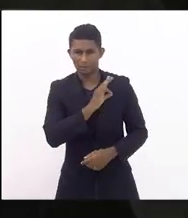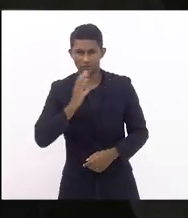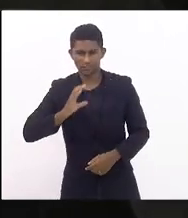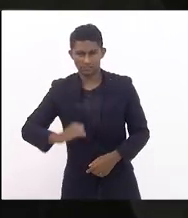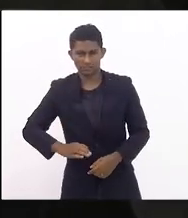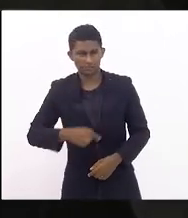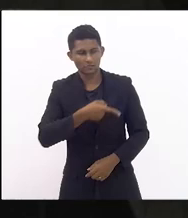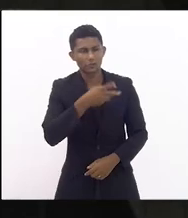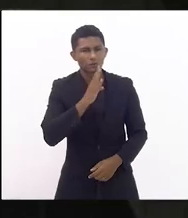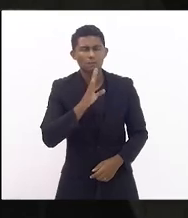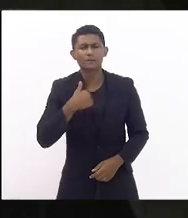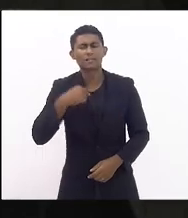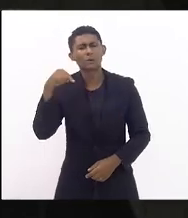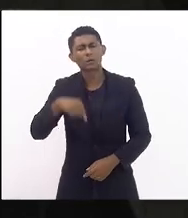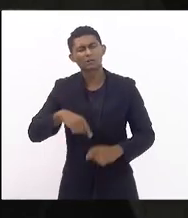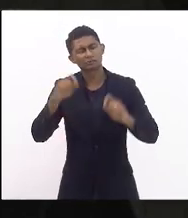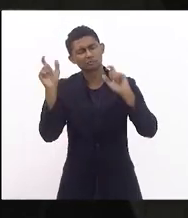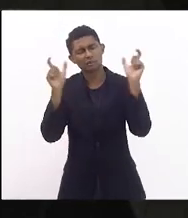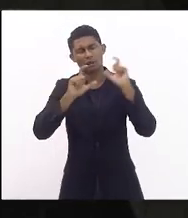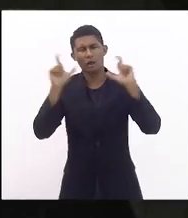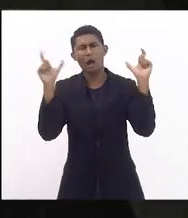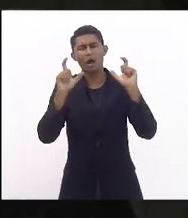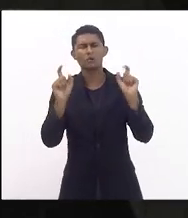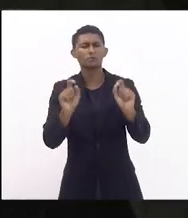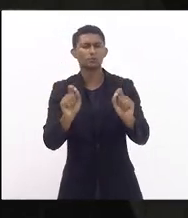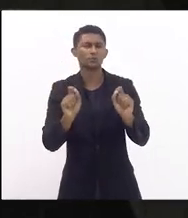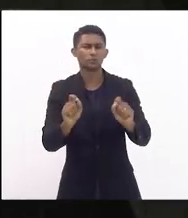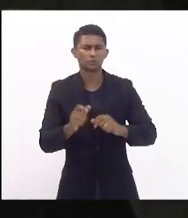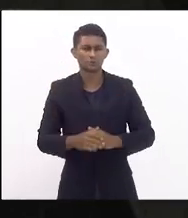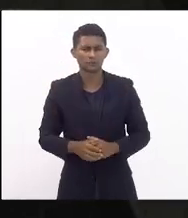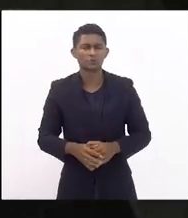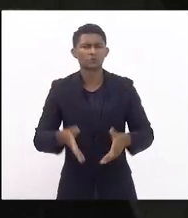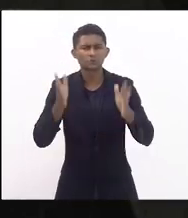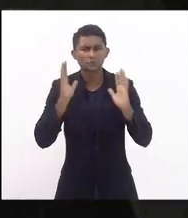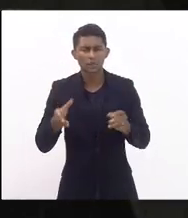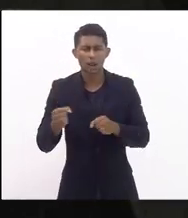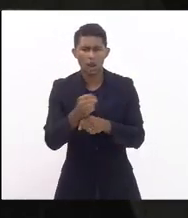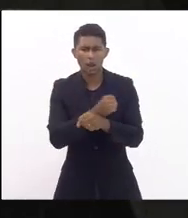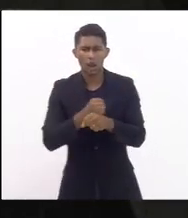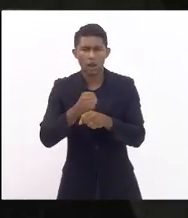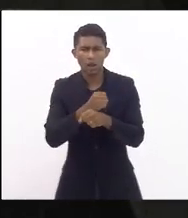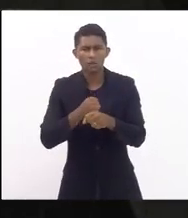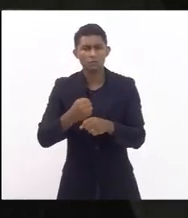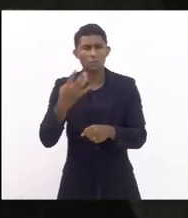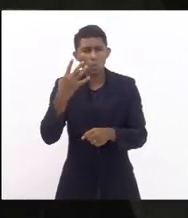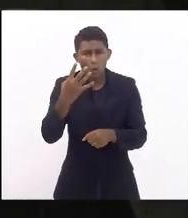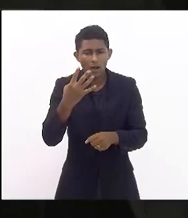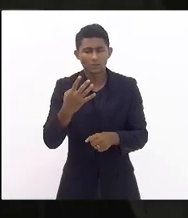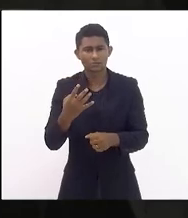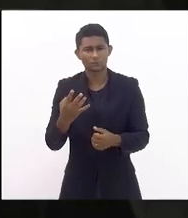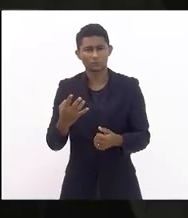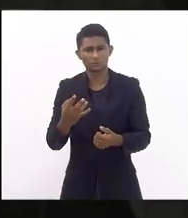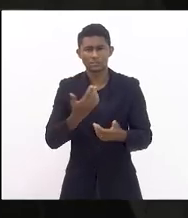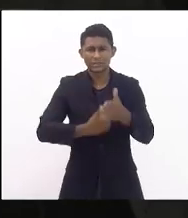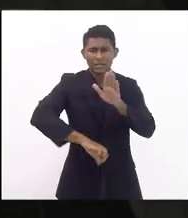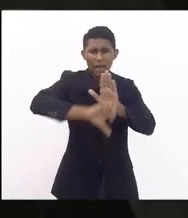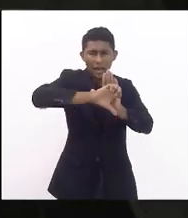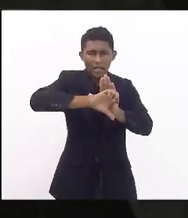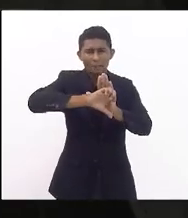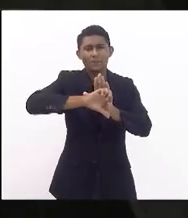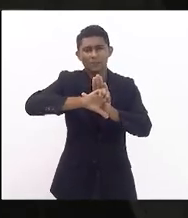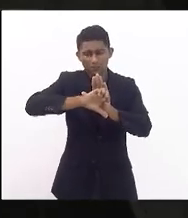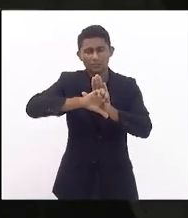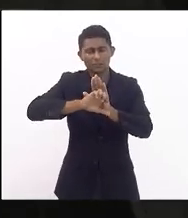Judiciária, chama muita atenção o fato de que, 4 anos depois daquele crime político covarde e